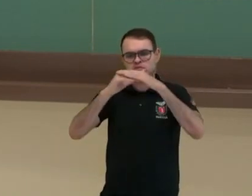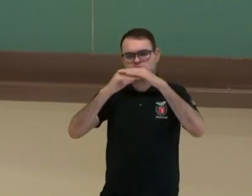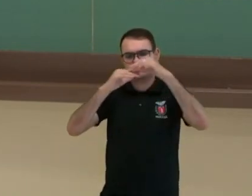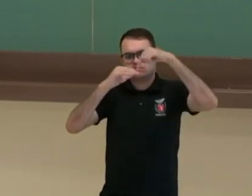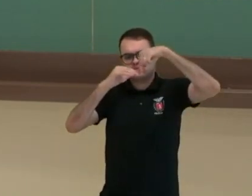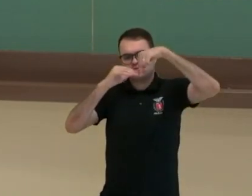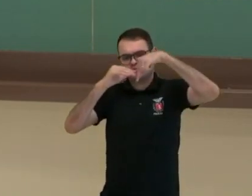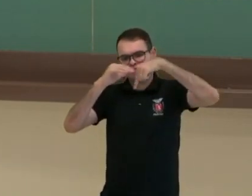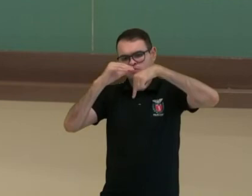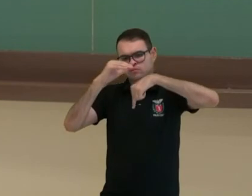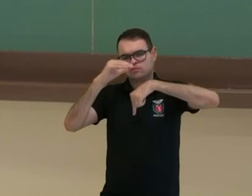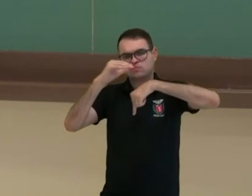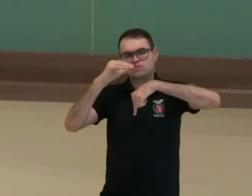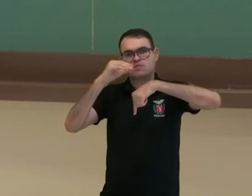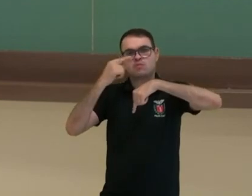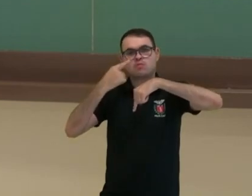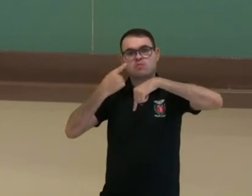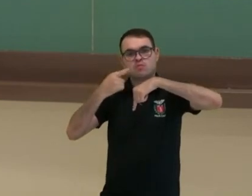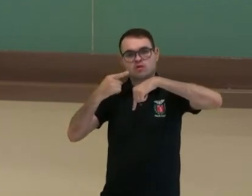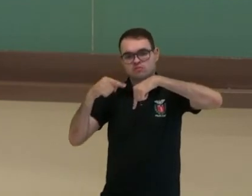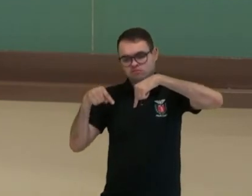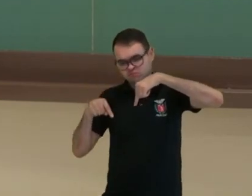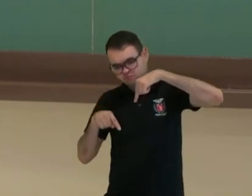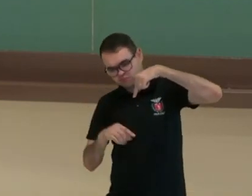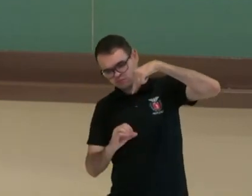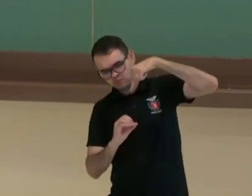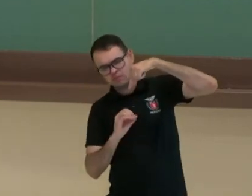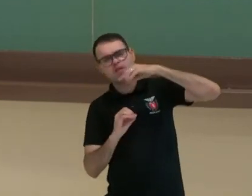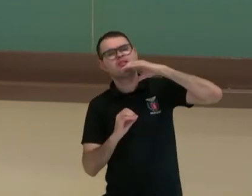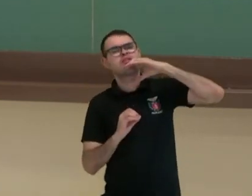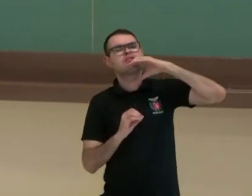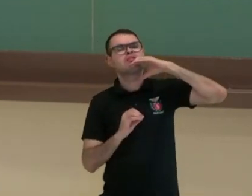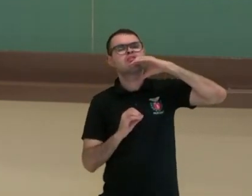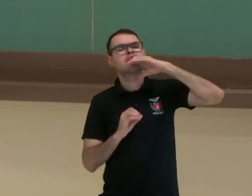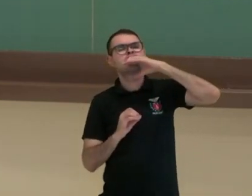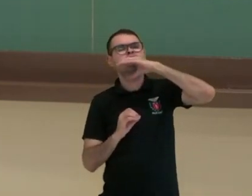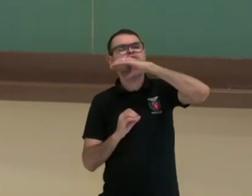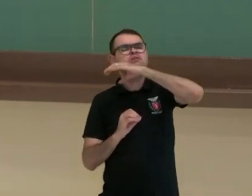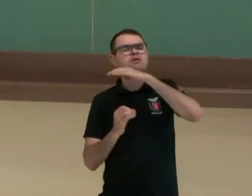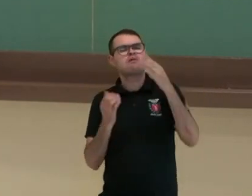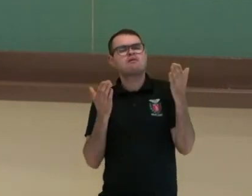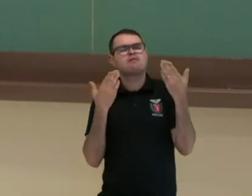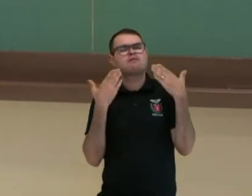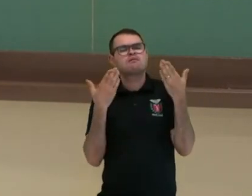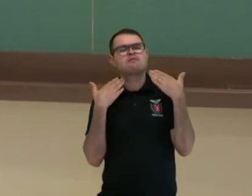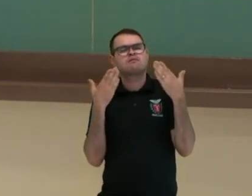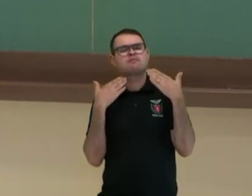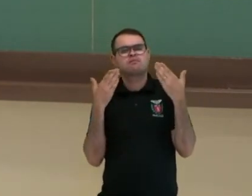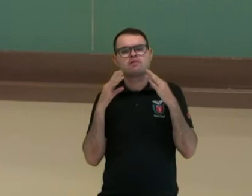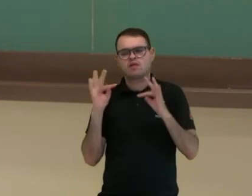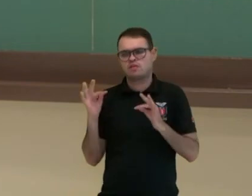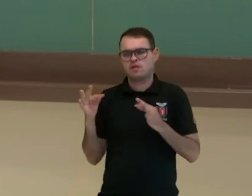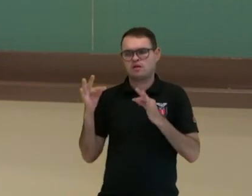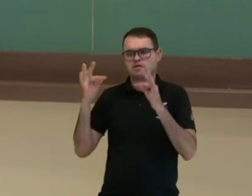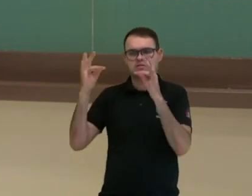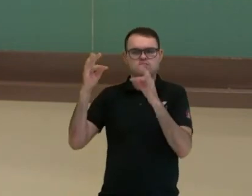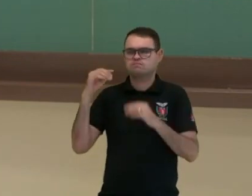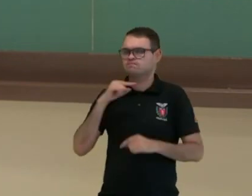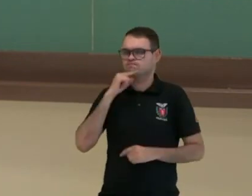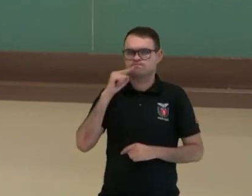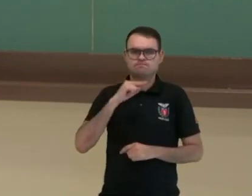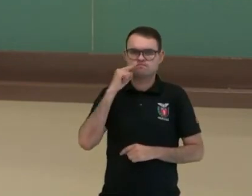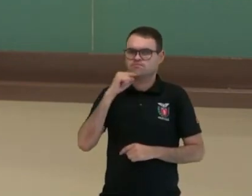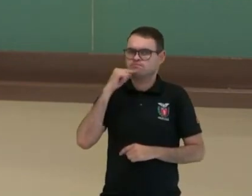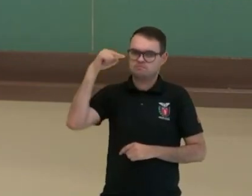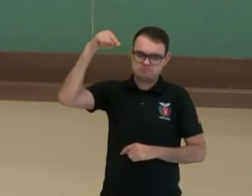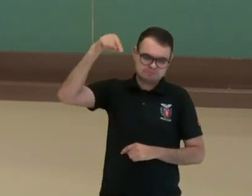abaixo dele, porque o interior do nosso planeta é muito quente. Os equipamentos, a tecnologia que nós temos hoje não